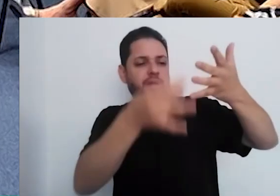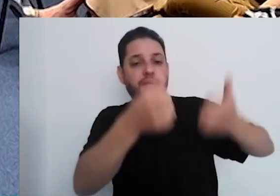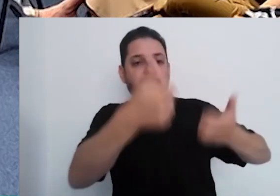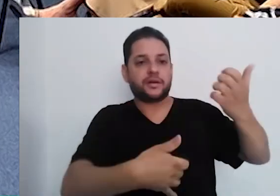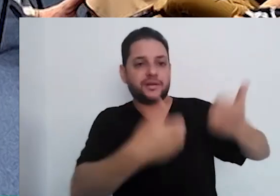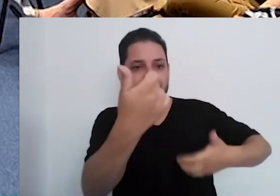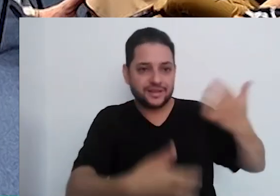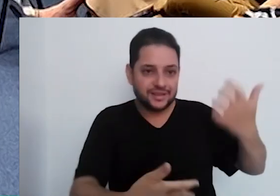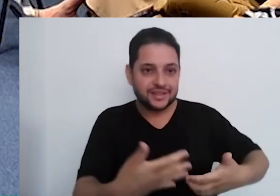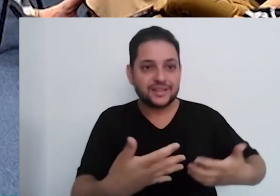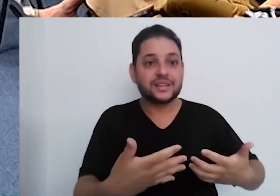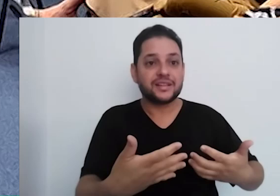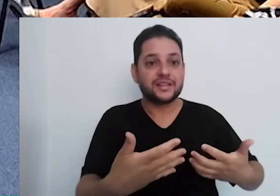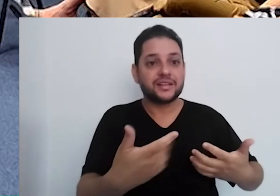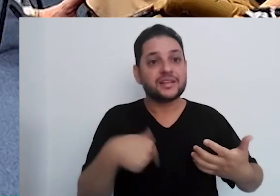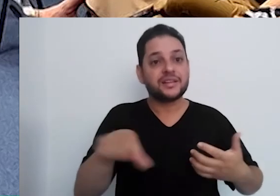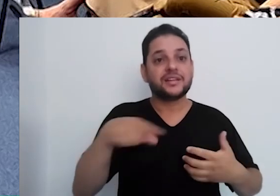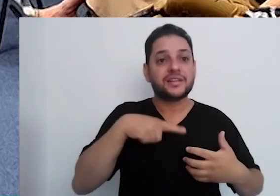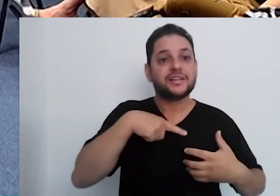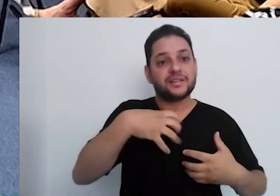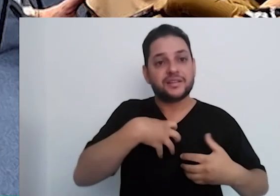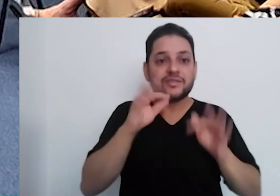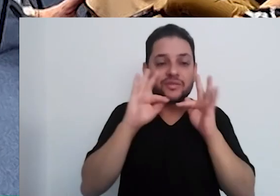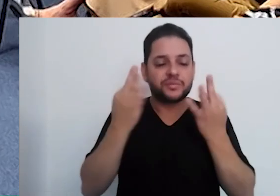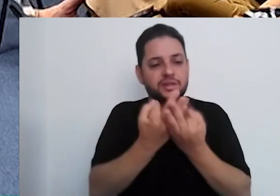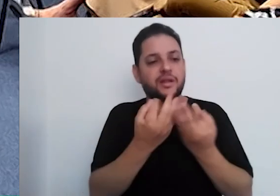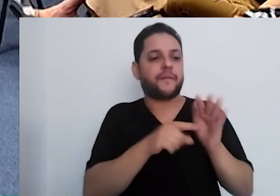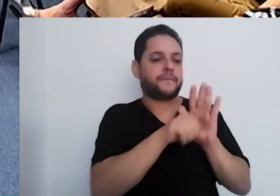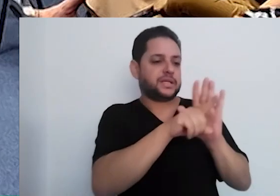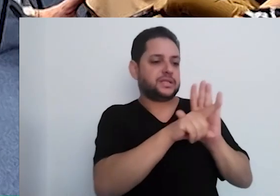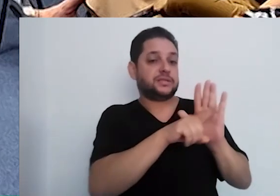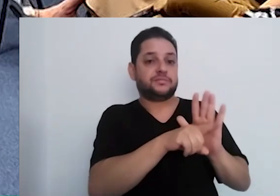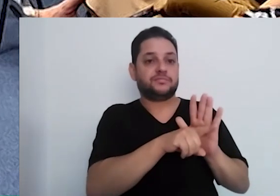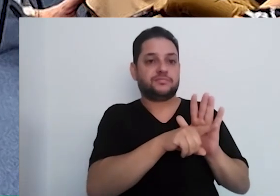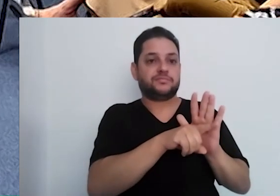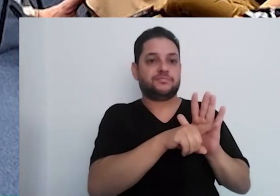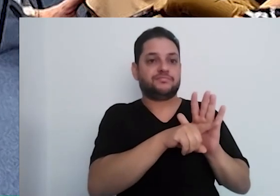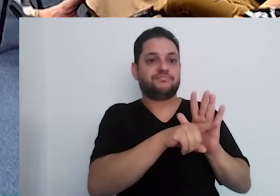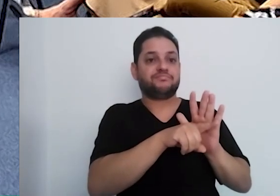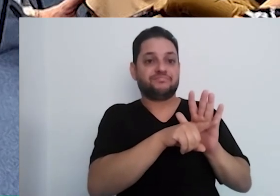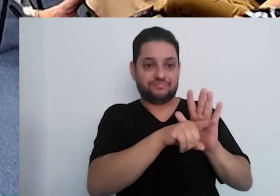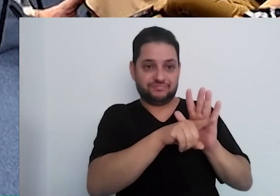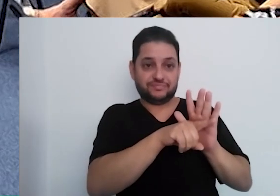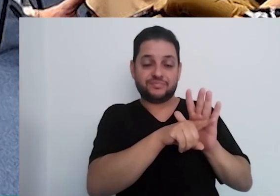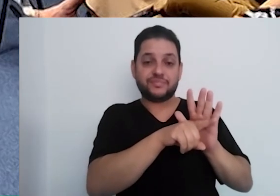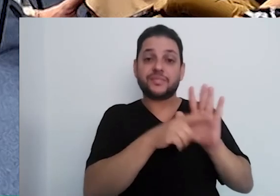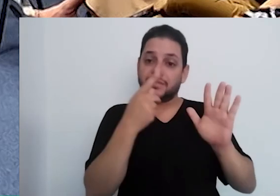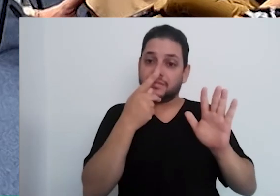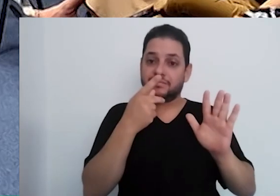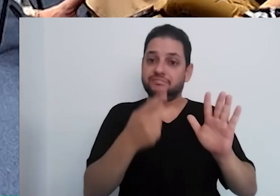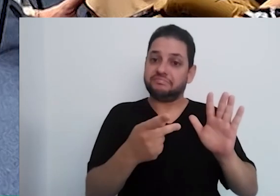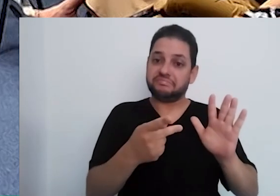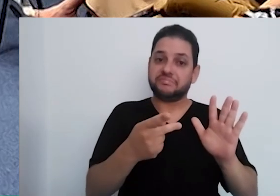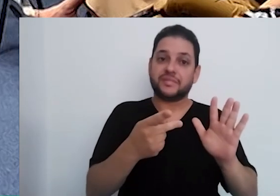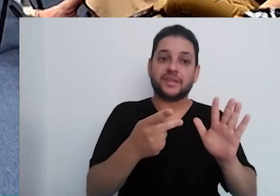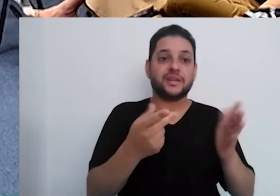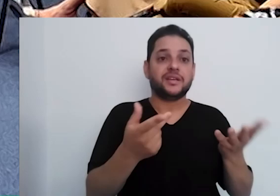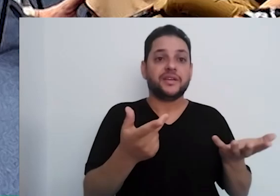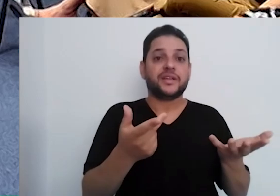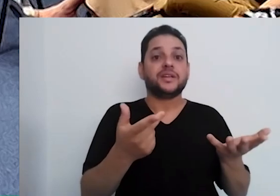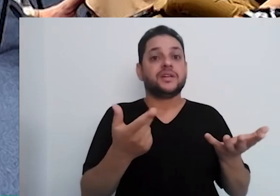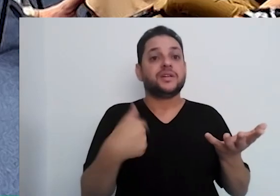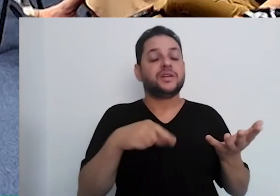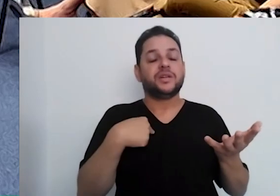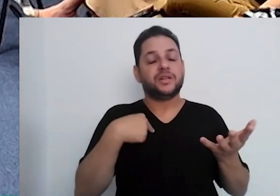isso de constelação familiar aí a gente foi pesquisar e eu confesso que isso é uma coisa que eh me tira o